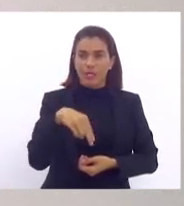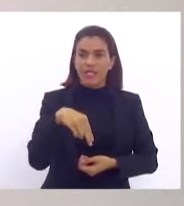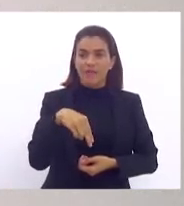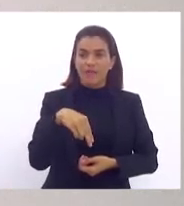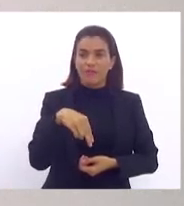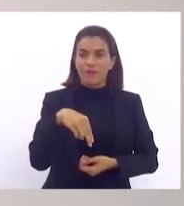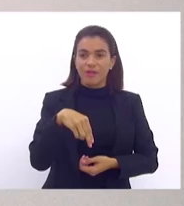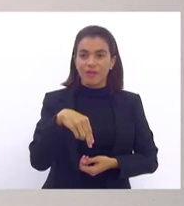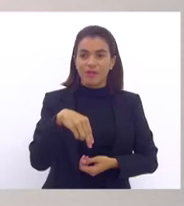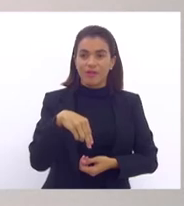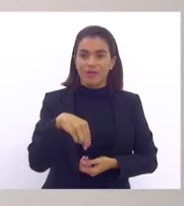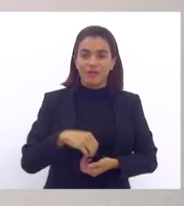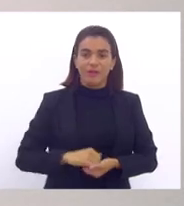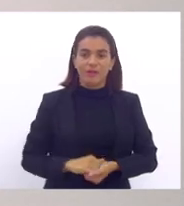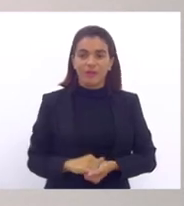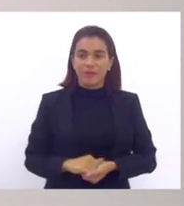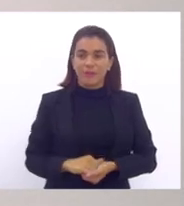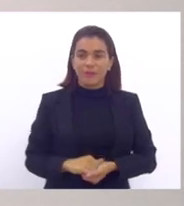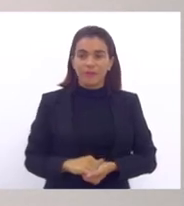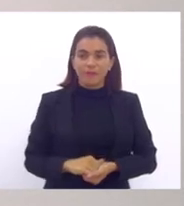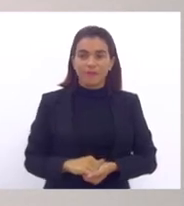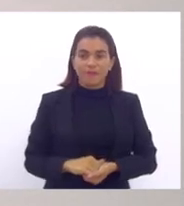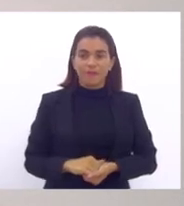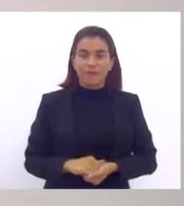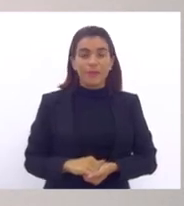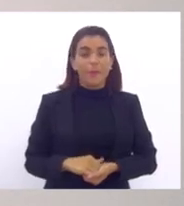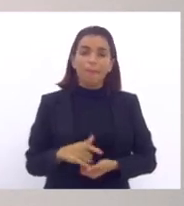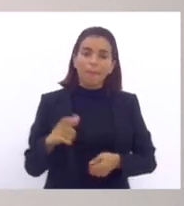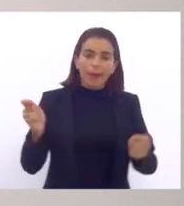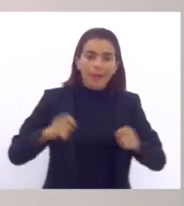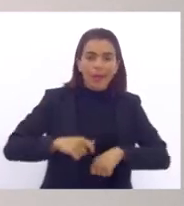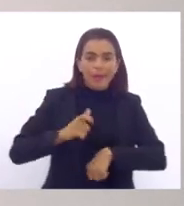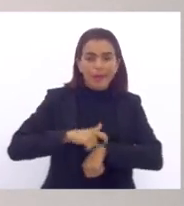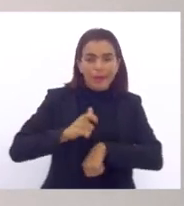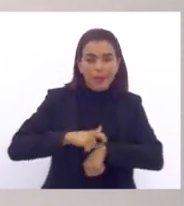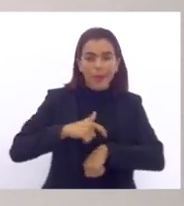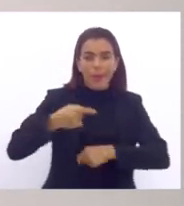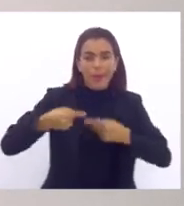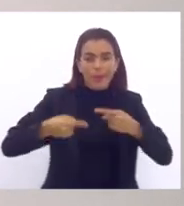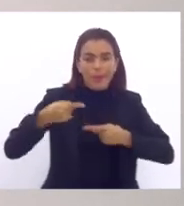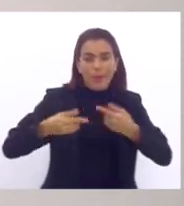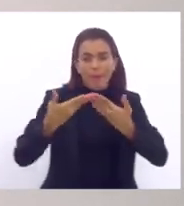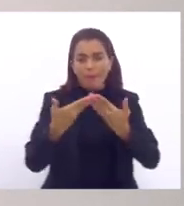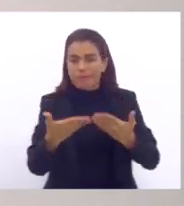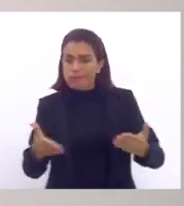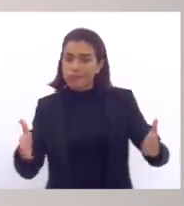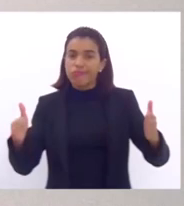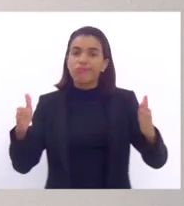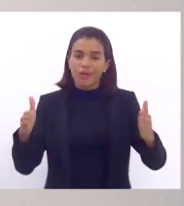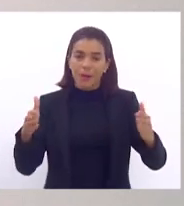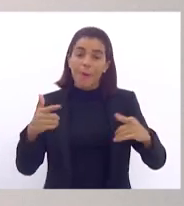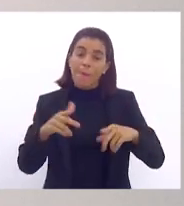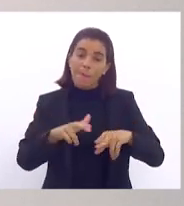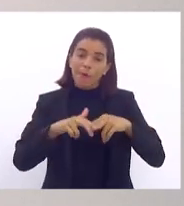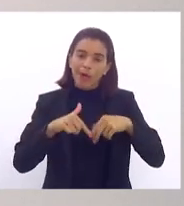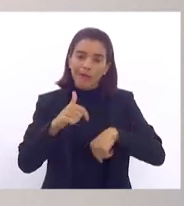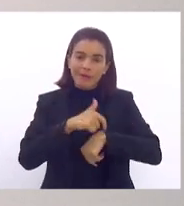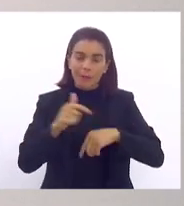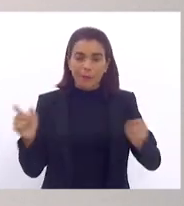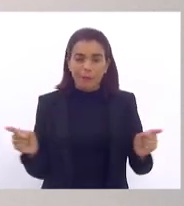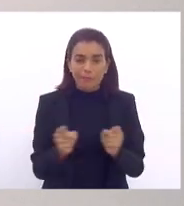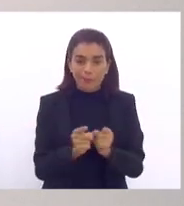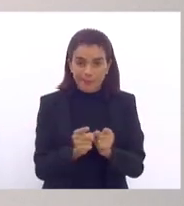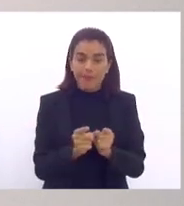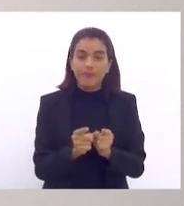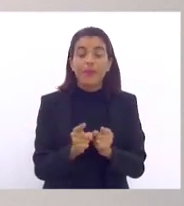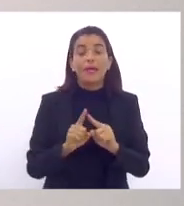para que nós sejamos né Para dar tempo a um debate mais mais amplo e pelo curto espaço de tempo que nós temos